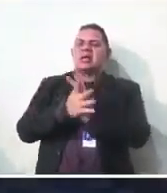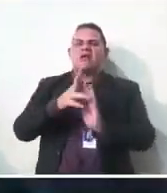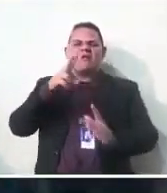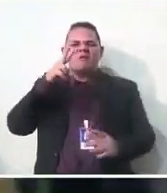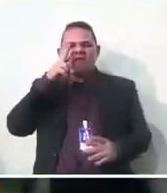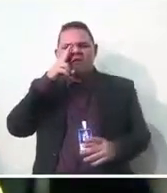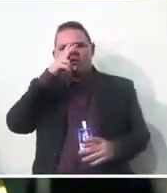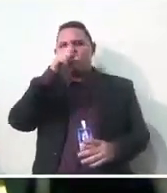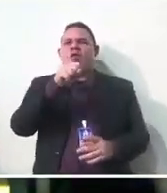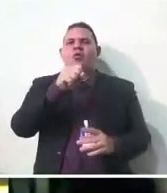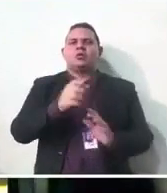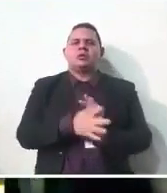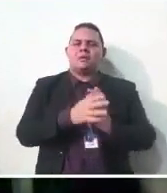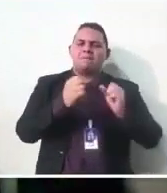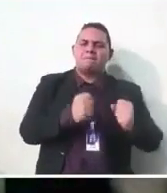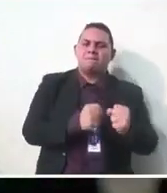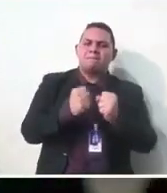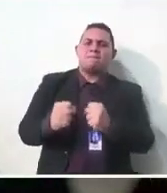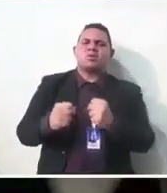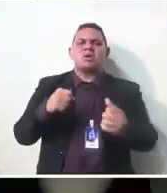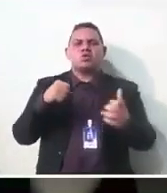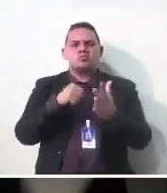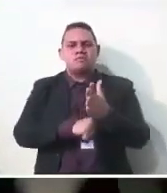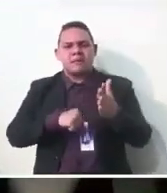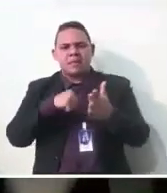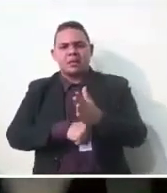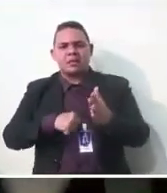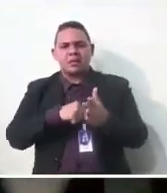valente, poderoso na batalha.